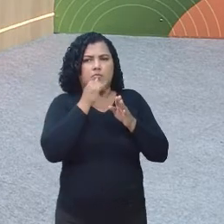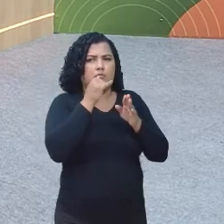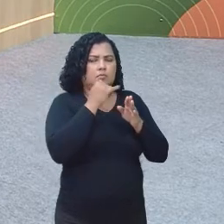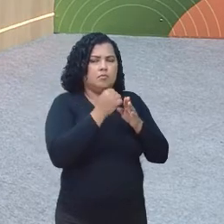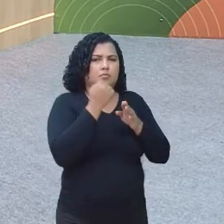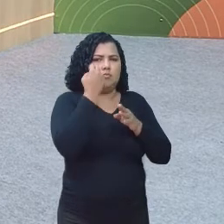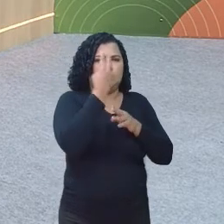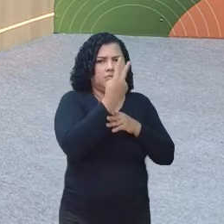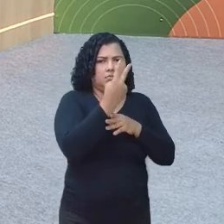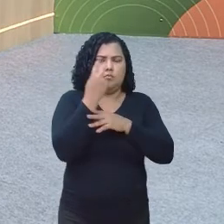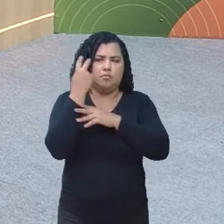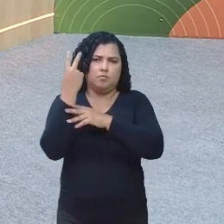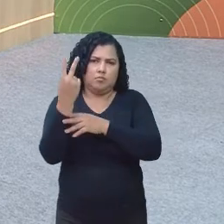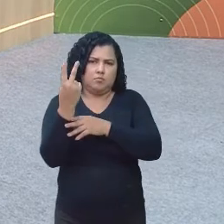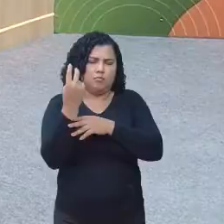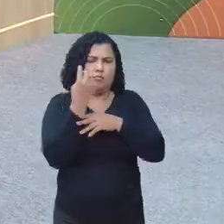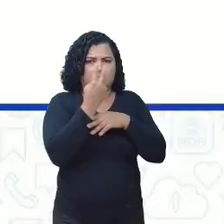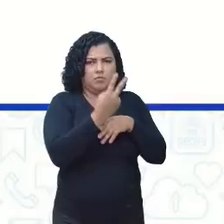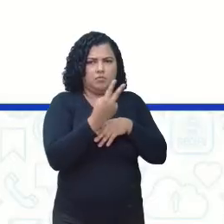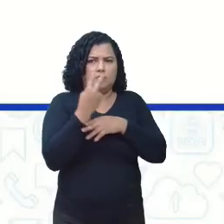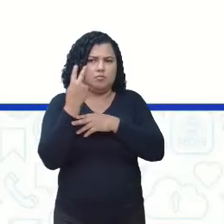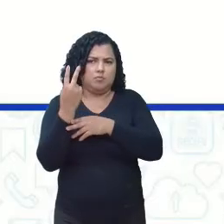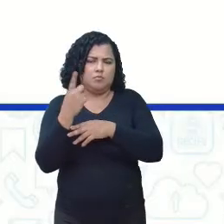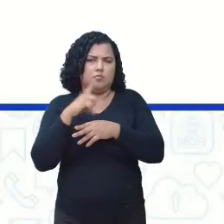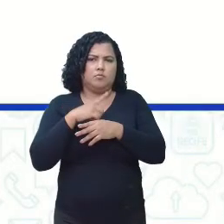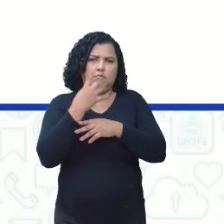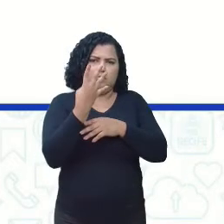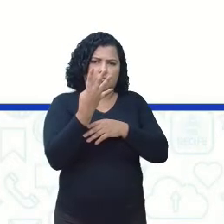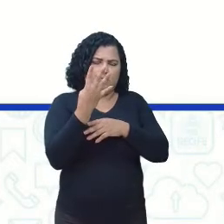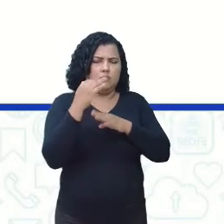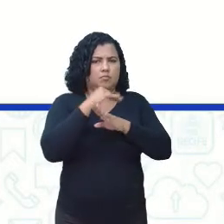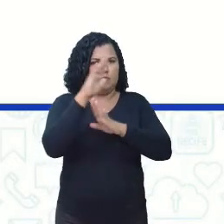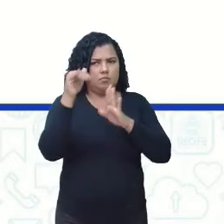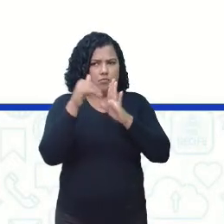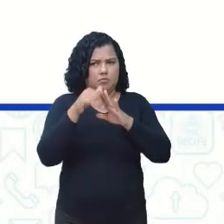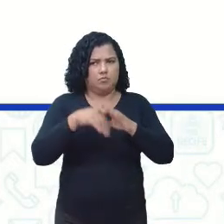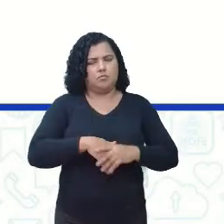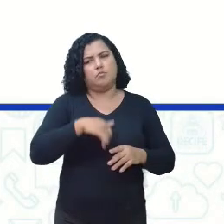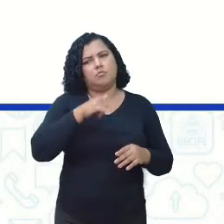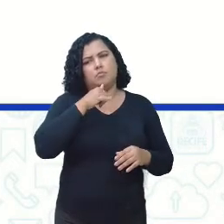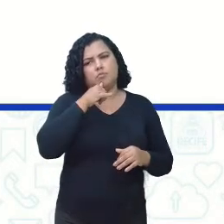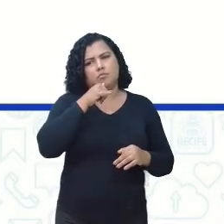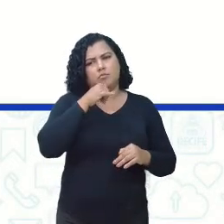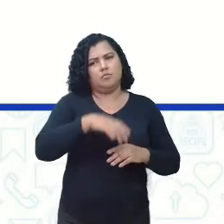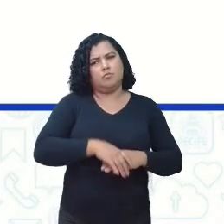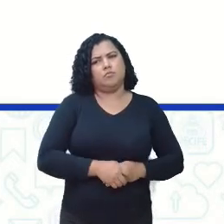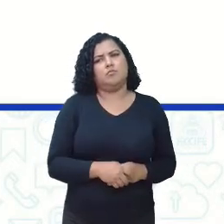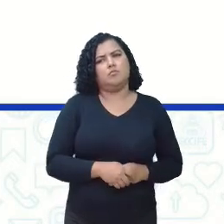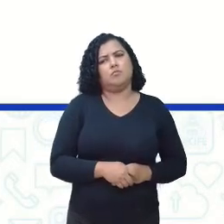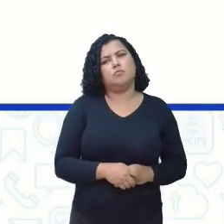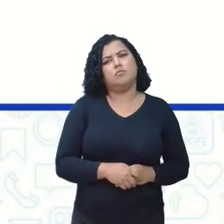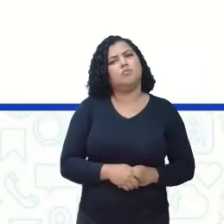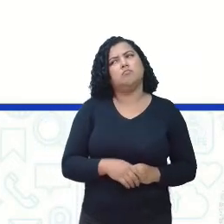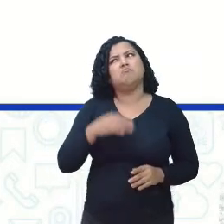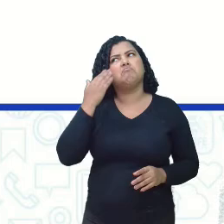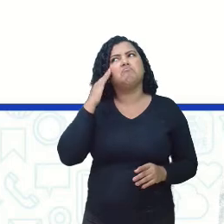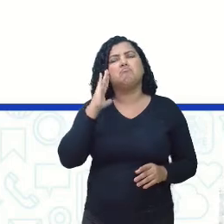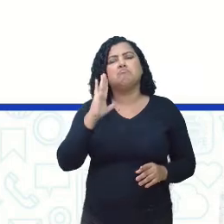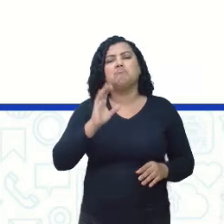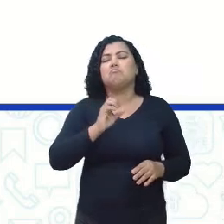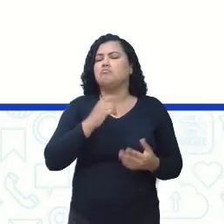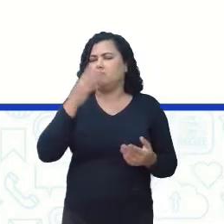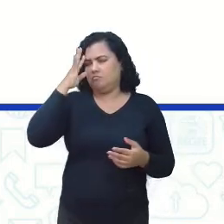eu vou ter 4 quadrados ao todo, tá certo? Então vamos imaginar que eu não soubesse quantos